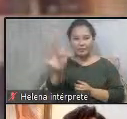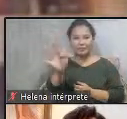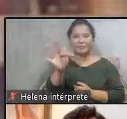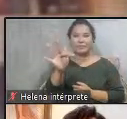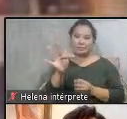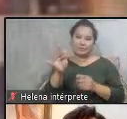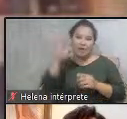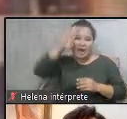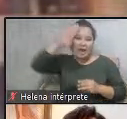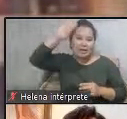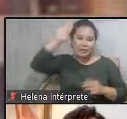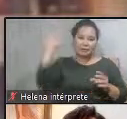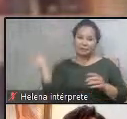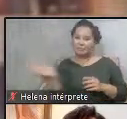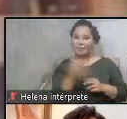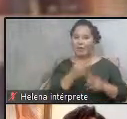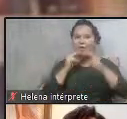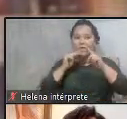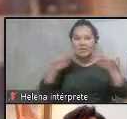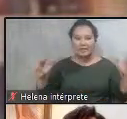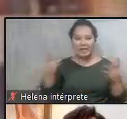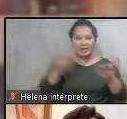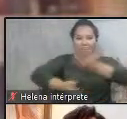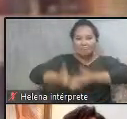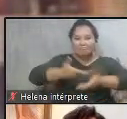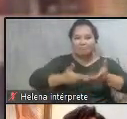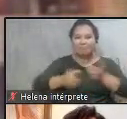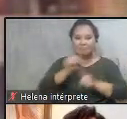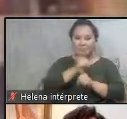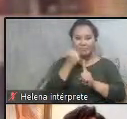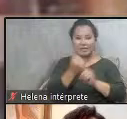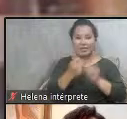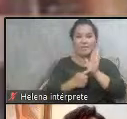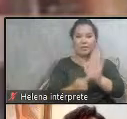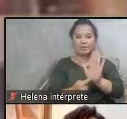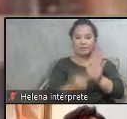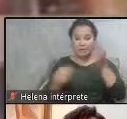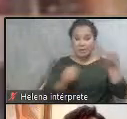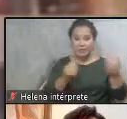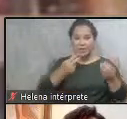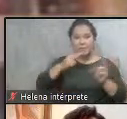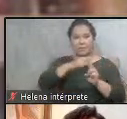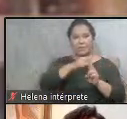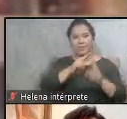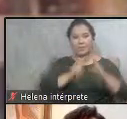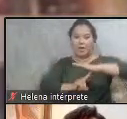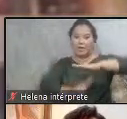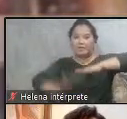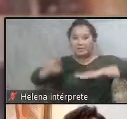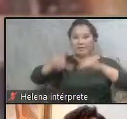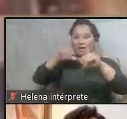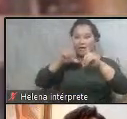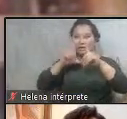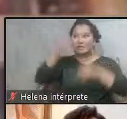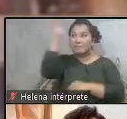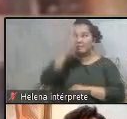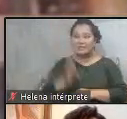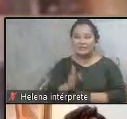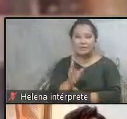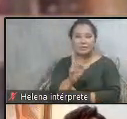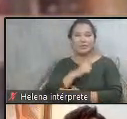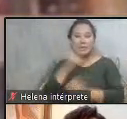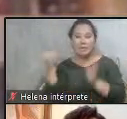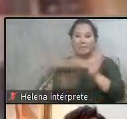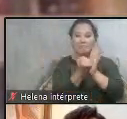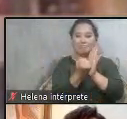social que, sem dúvida, vão marcar o fazer institucional da Universidade Brasileira nos próximos anos. Para além disso,